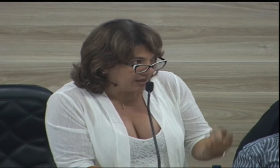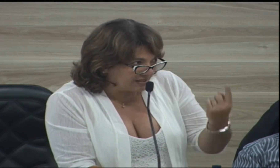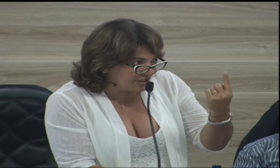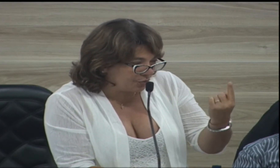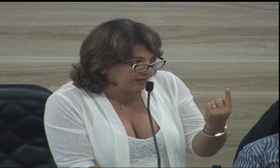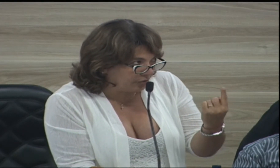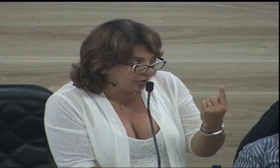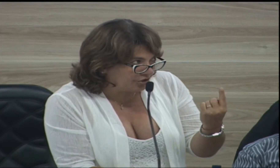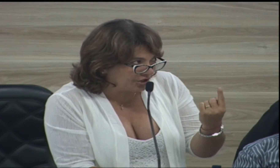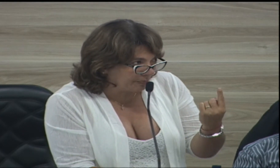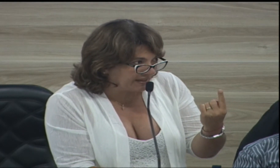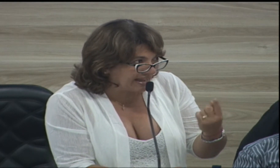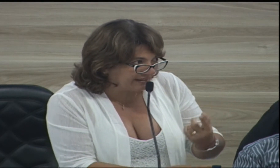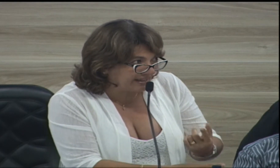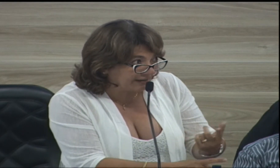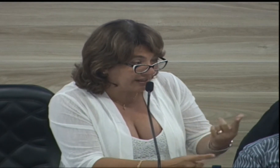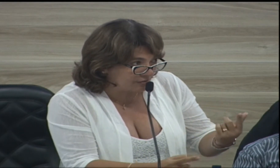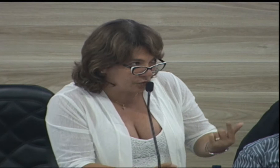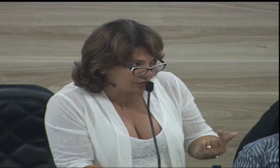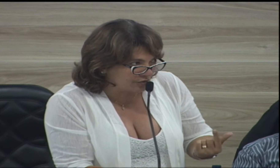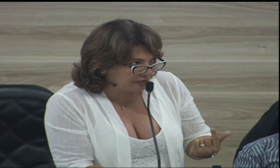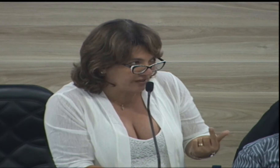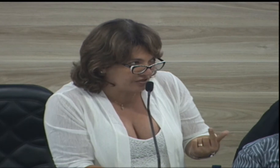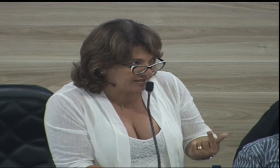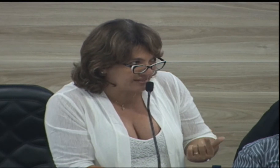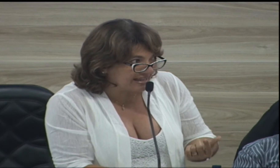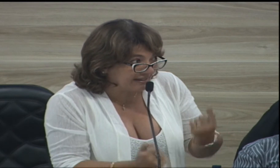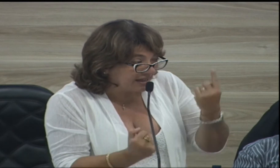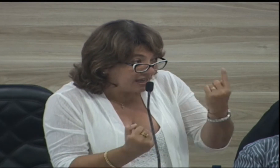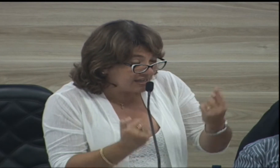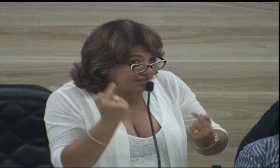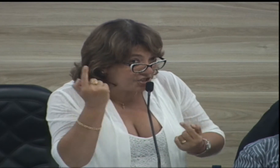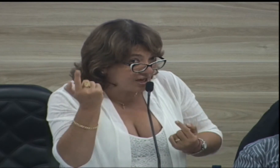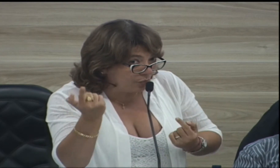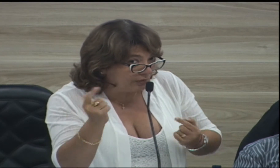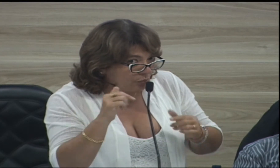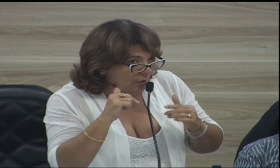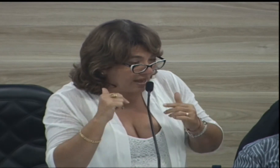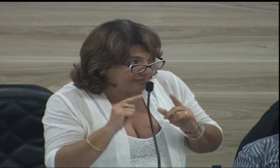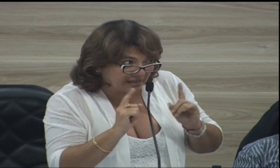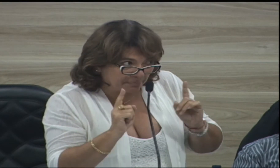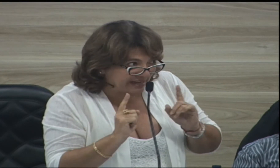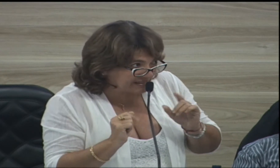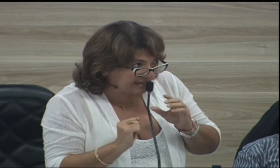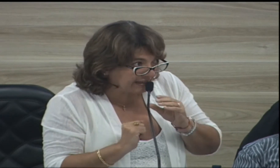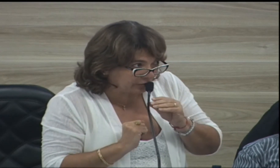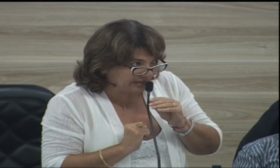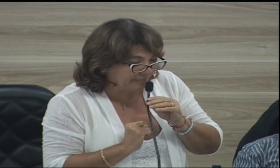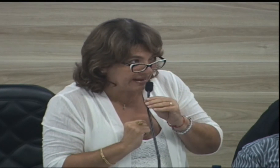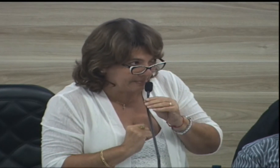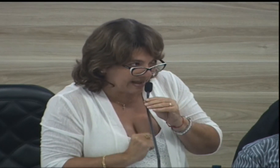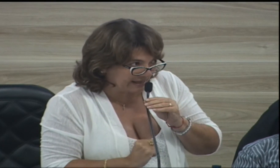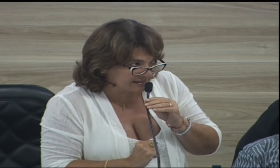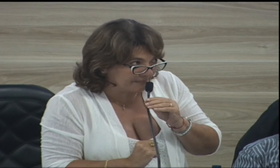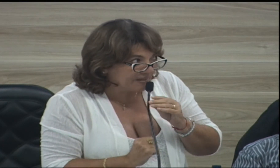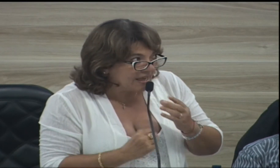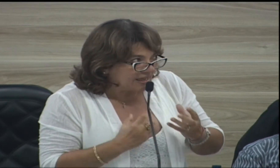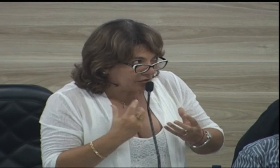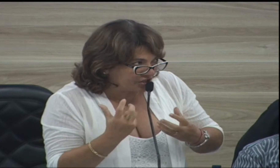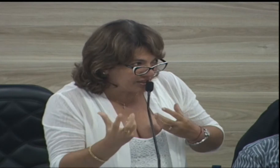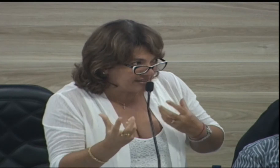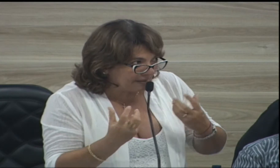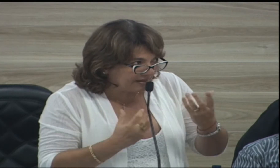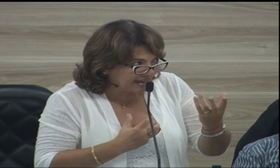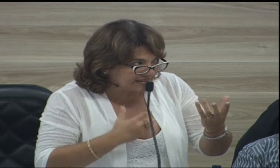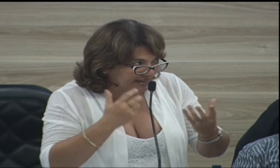mercado. Existe uma neurologista pediatra que atende todos os convênios da cidade, existia uma no UAMI que parece que ela não trabalha mais.